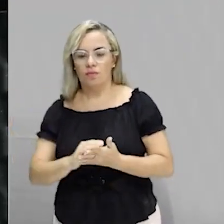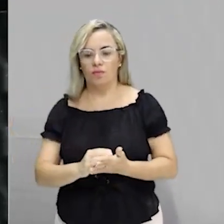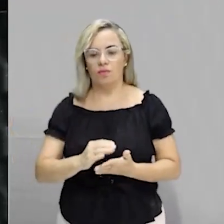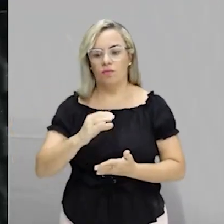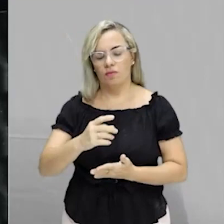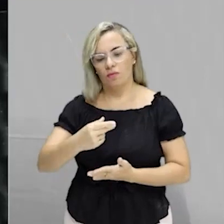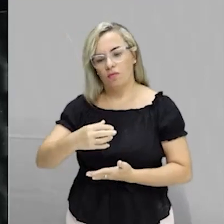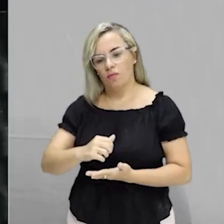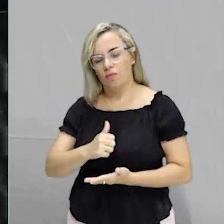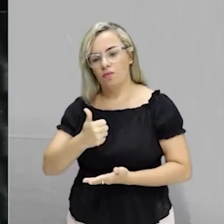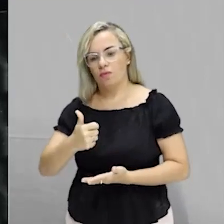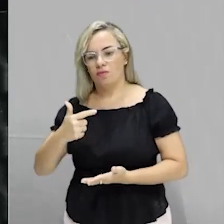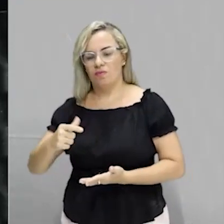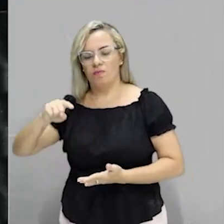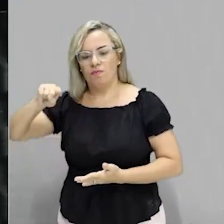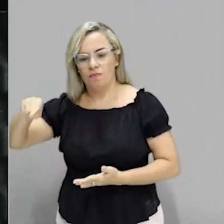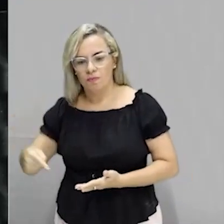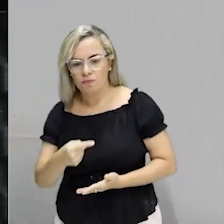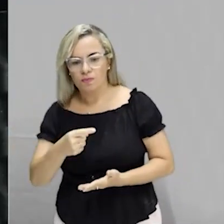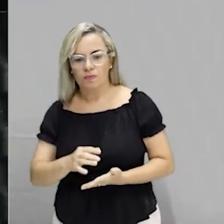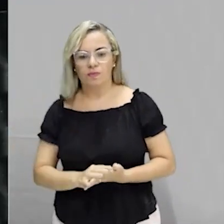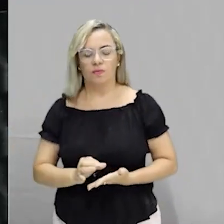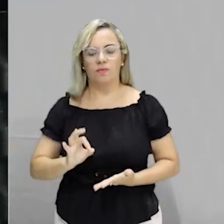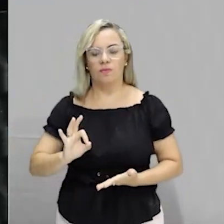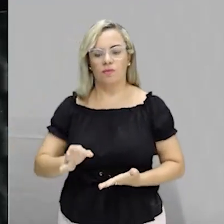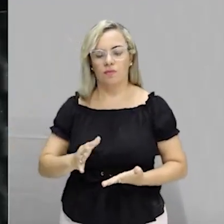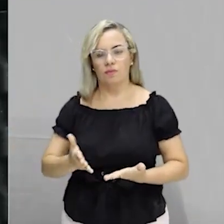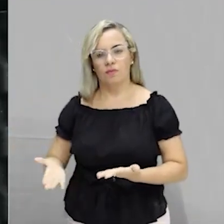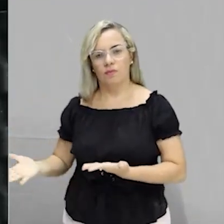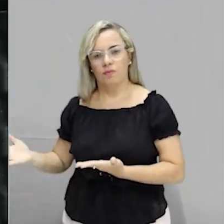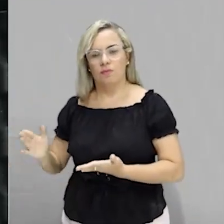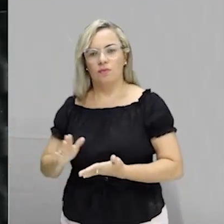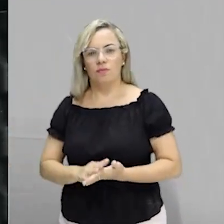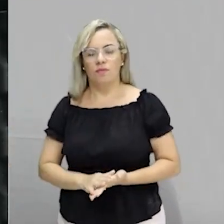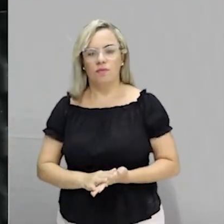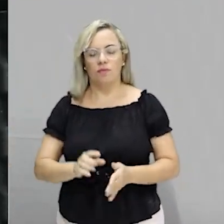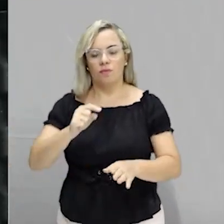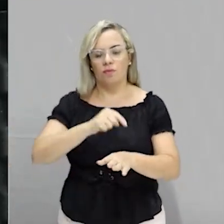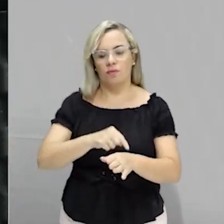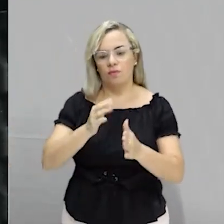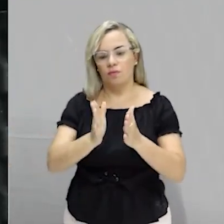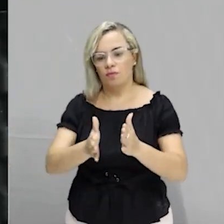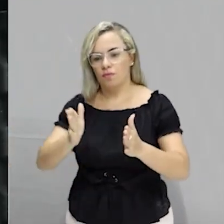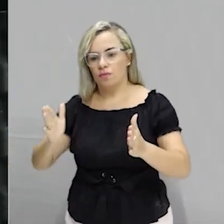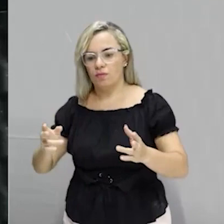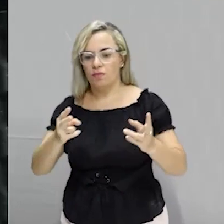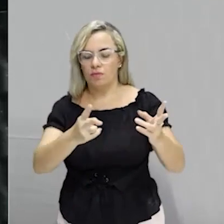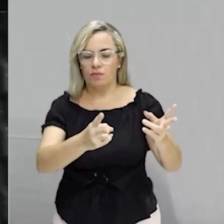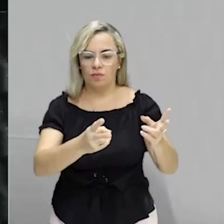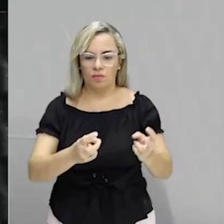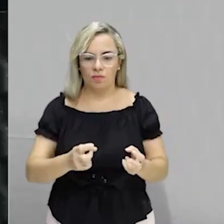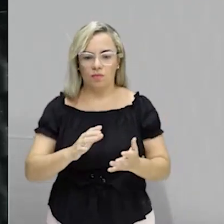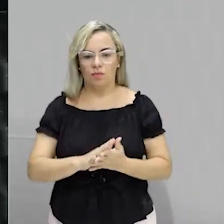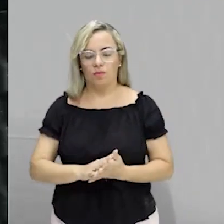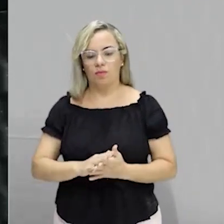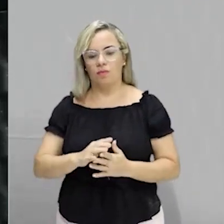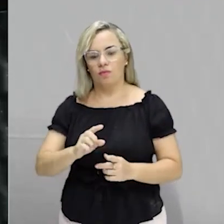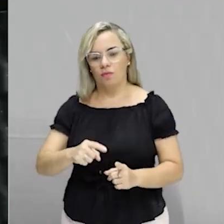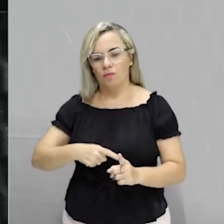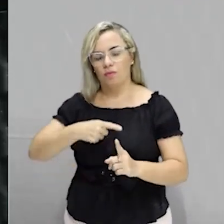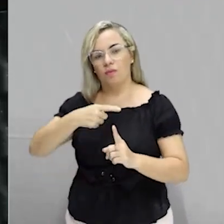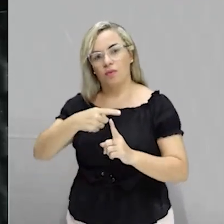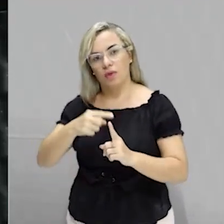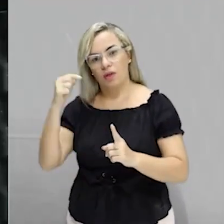o 12.000. Prontinho, gente. Então, com a prorrogação, perceba que mais